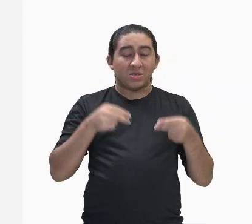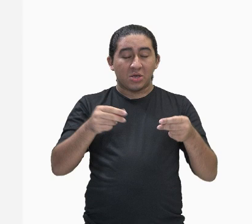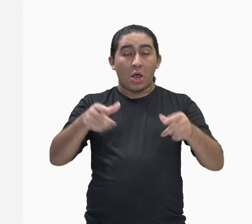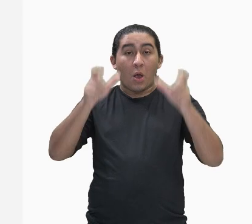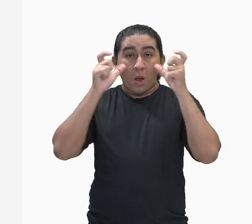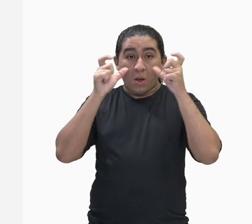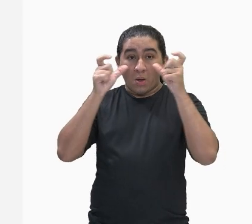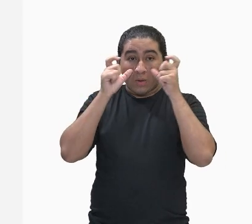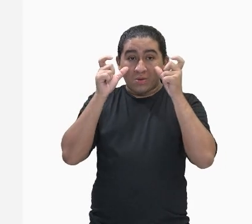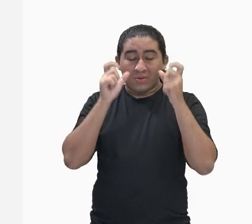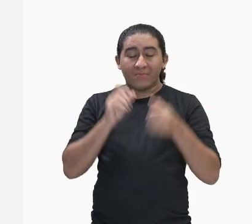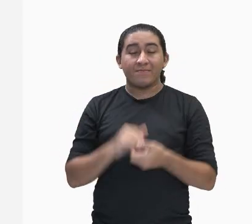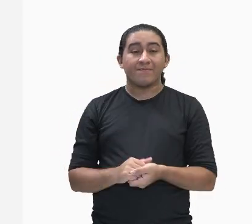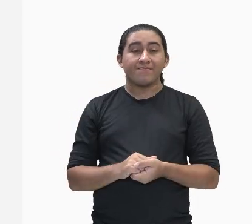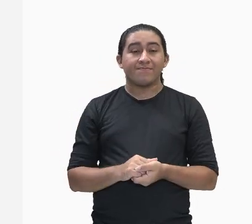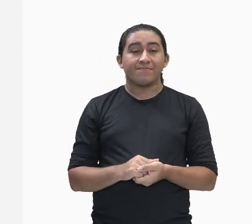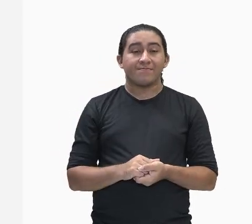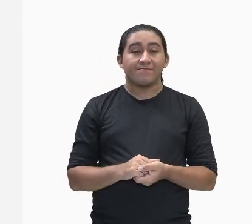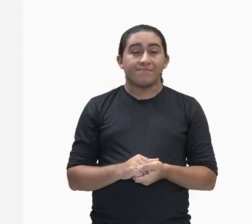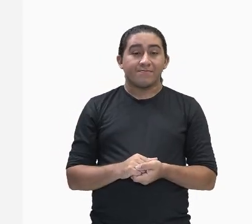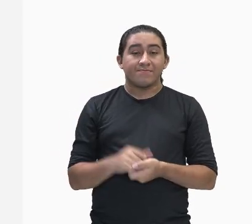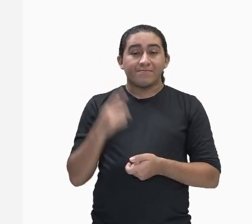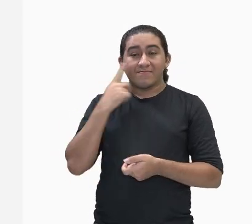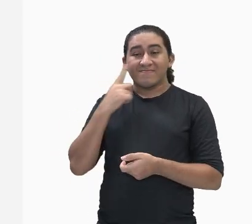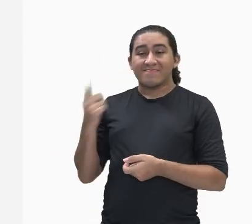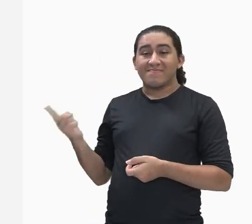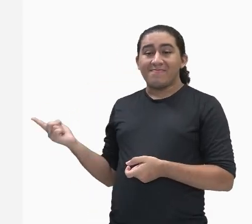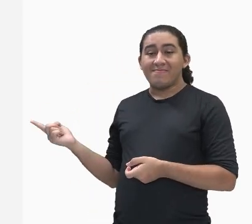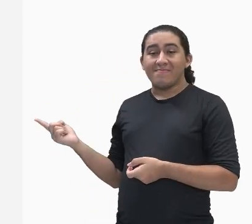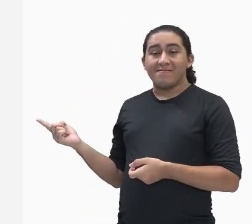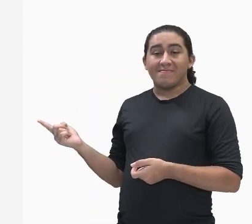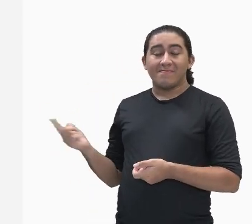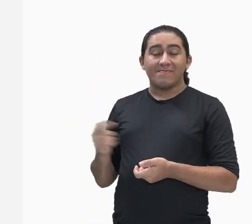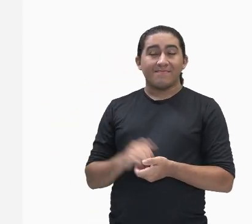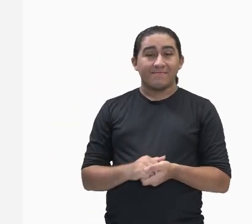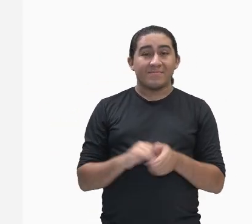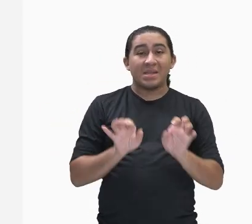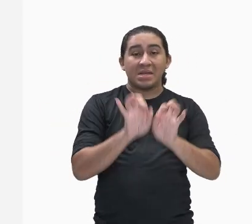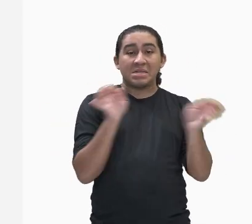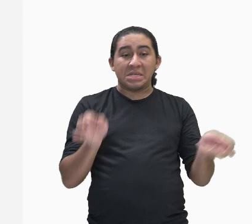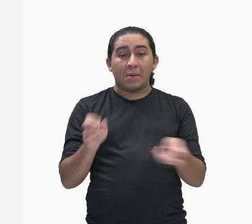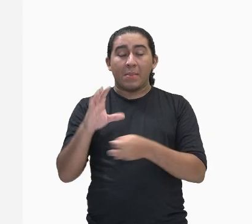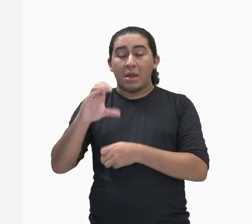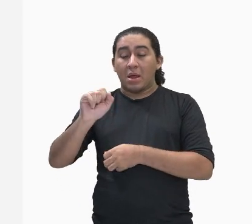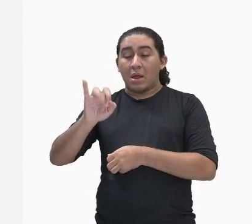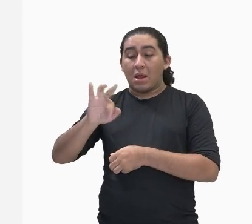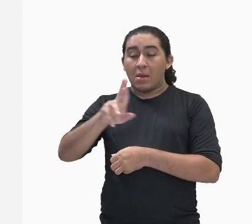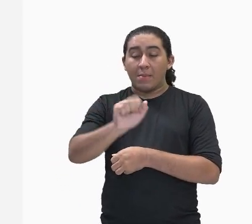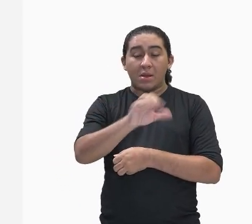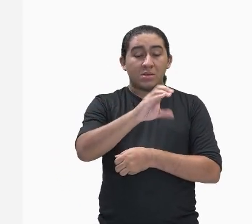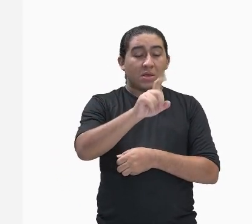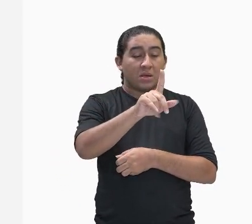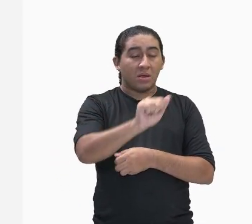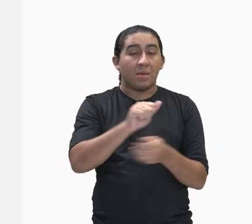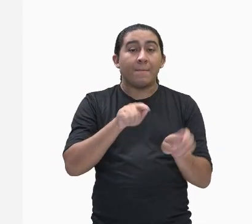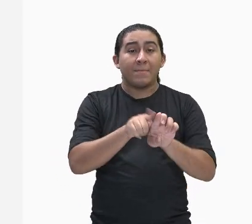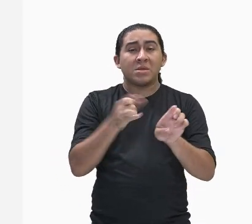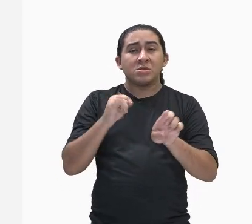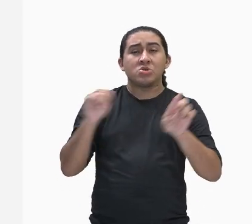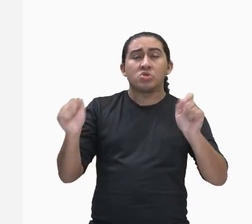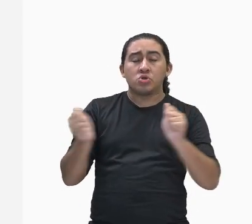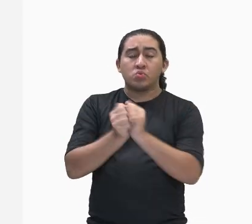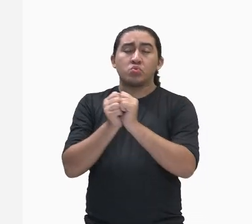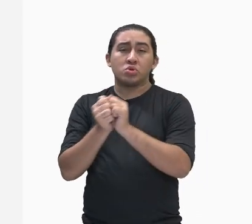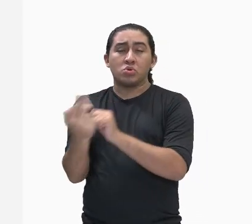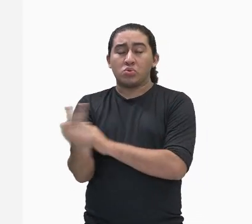rapidinho aqui na cabra, né? Uma palavra simples, cega também. Só que juntando cabra